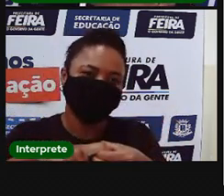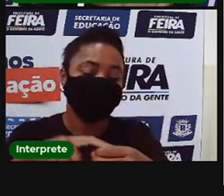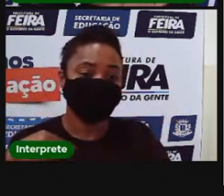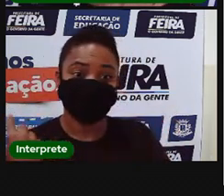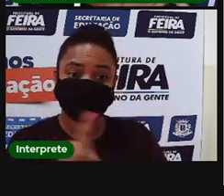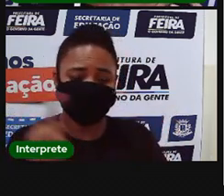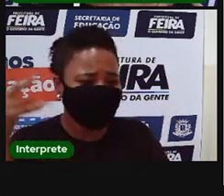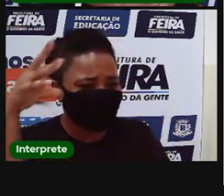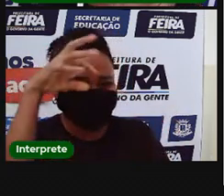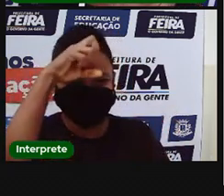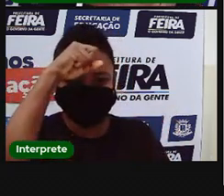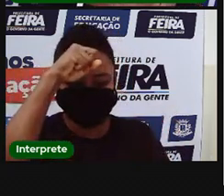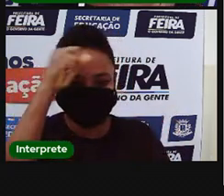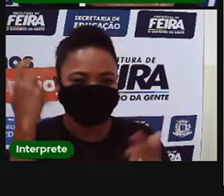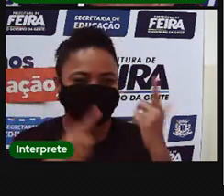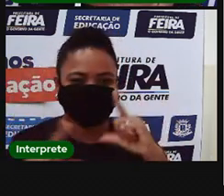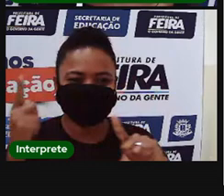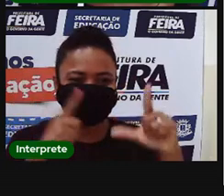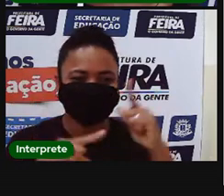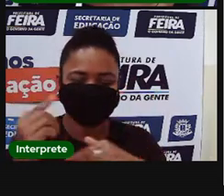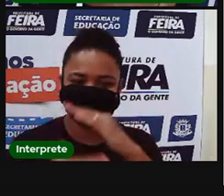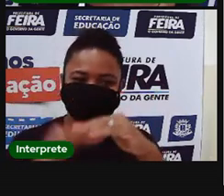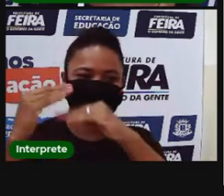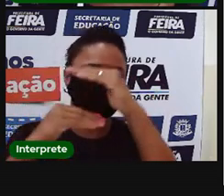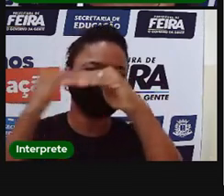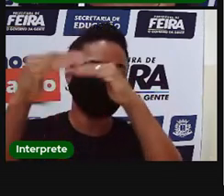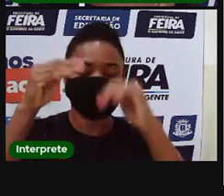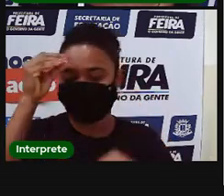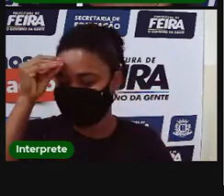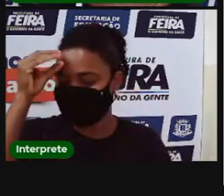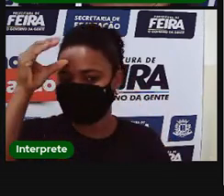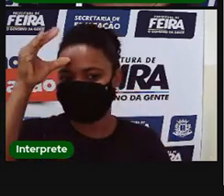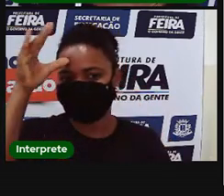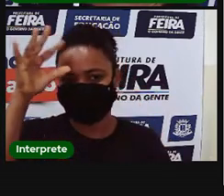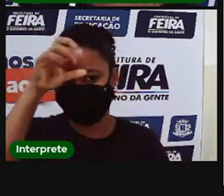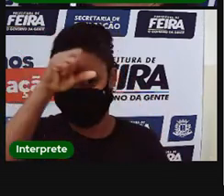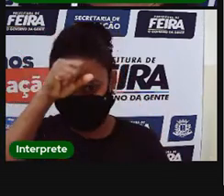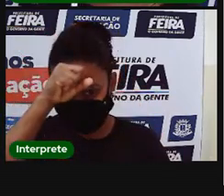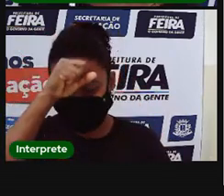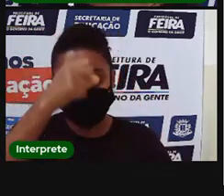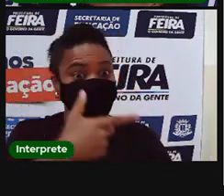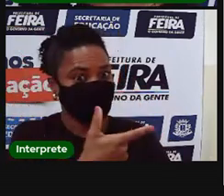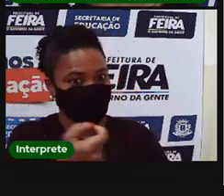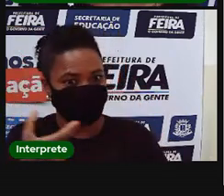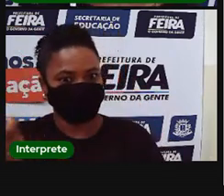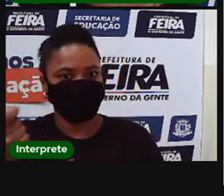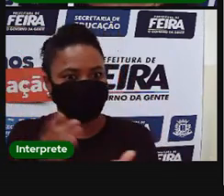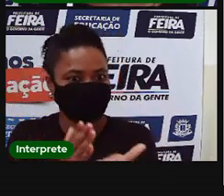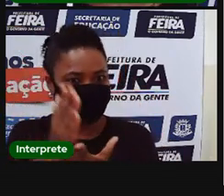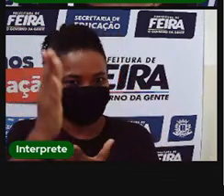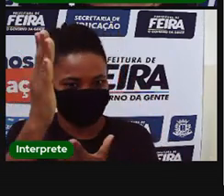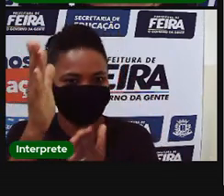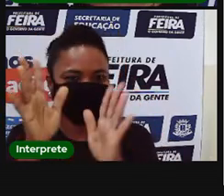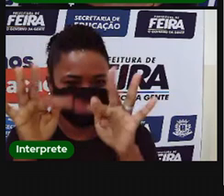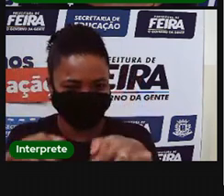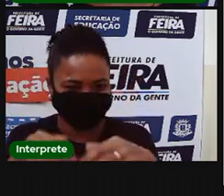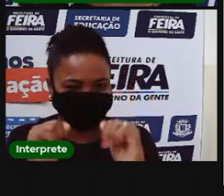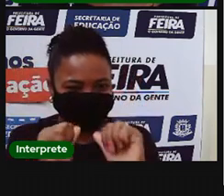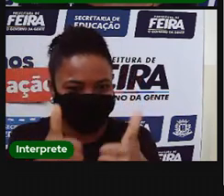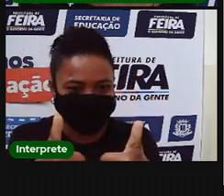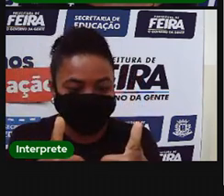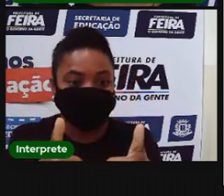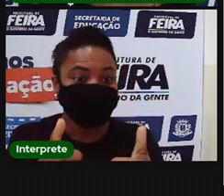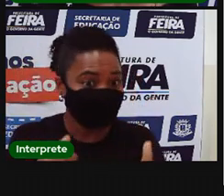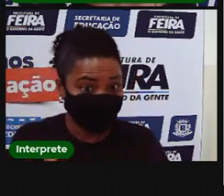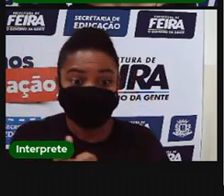aprender, conseguirem desenvolver os saberes necessários para finalizar o ano letivo de 2020, tá certo? Bora lá, 170 pessoas.